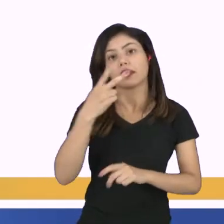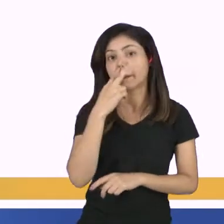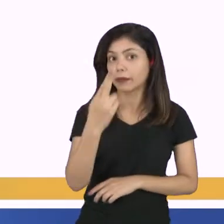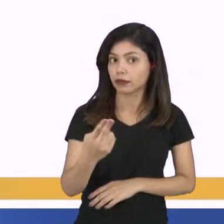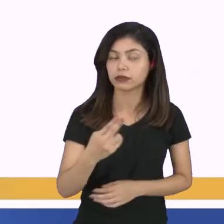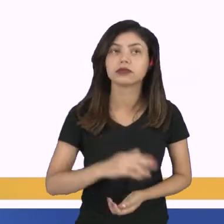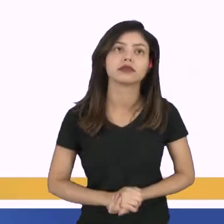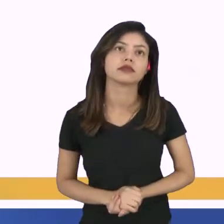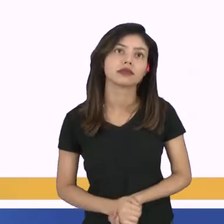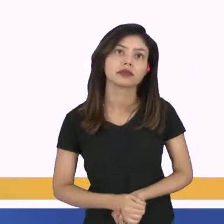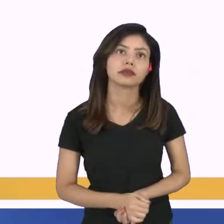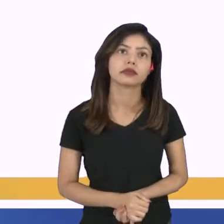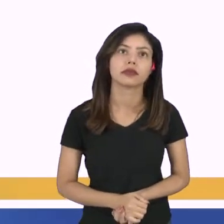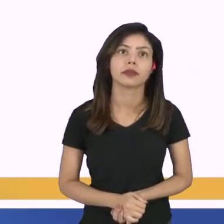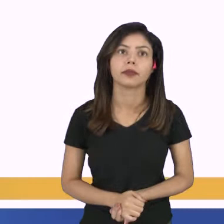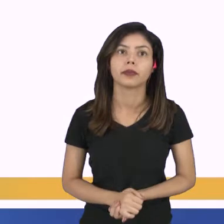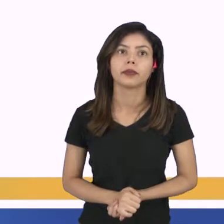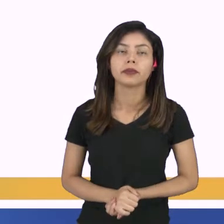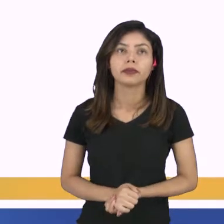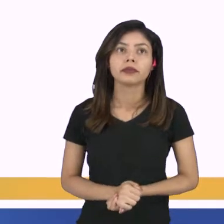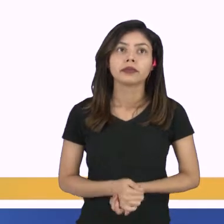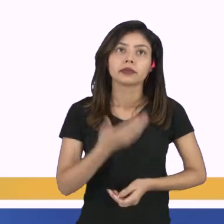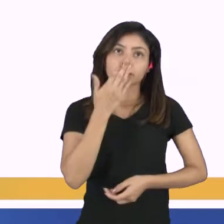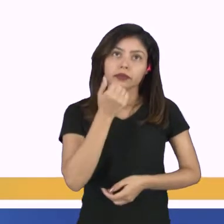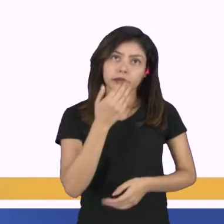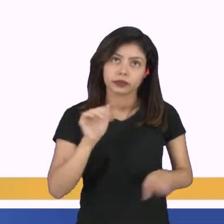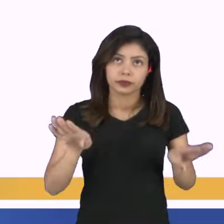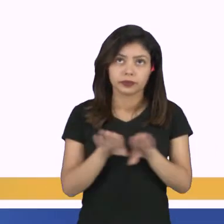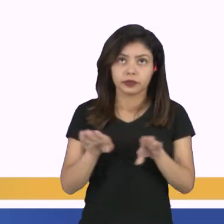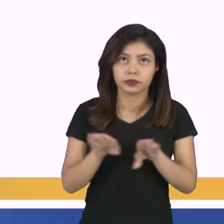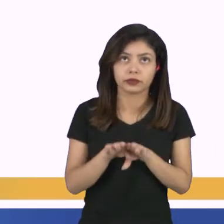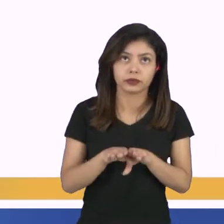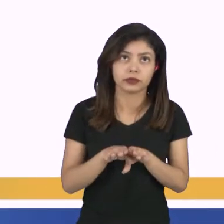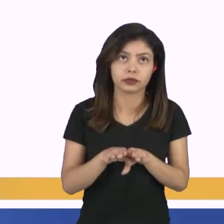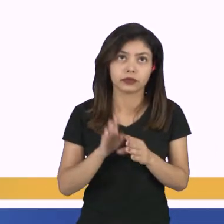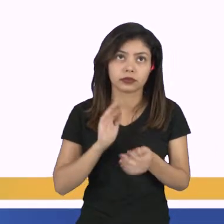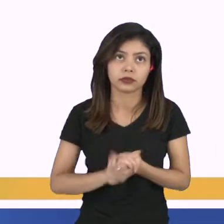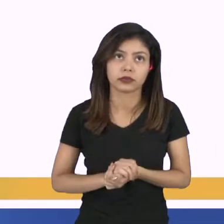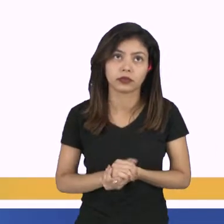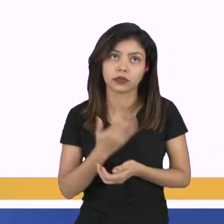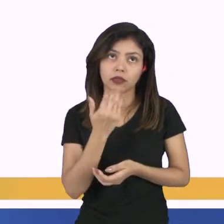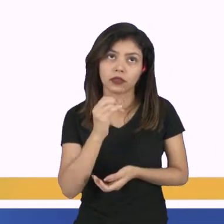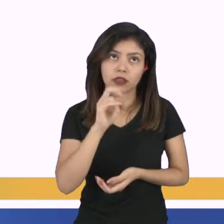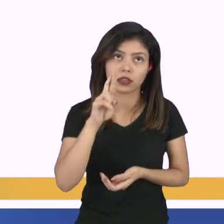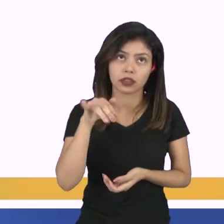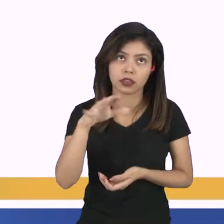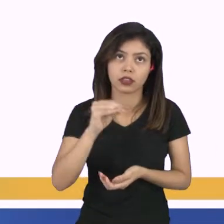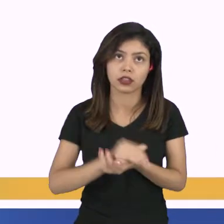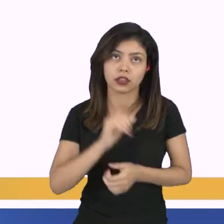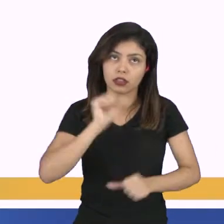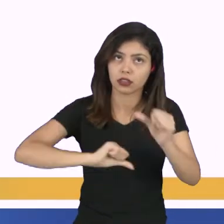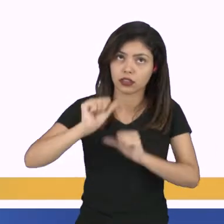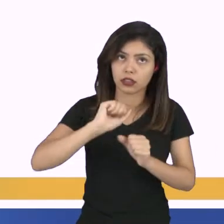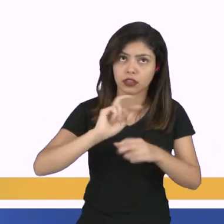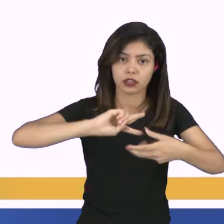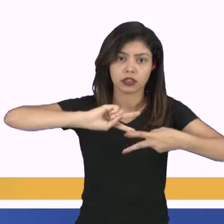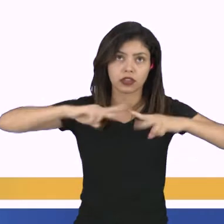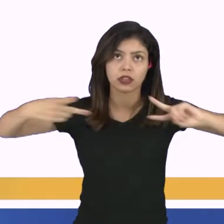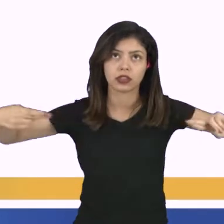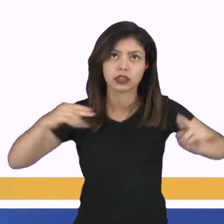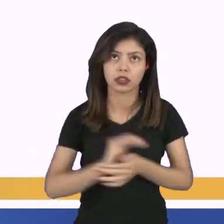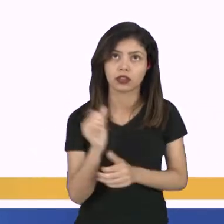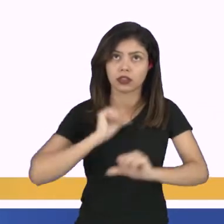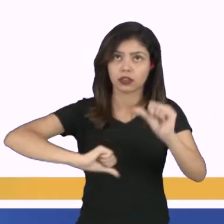aparenta. Justamente são isso. Os alimentos transgênicos são os alimentos ou os organismos modificados geneticamente